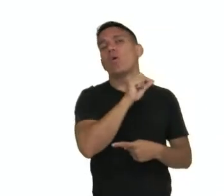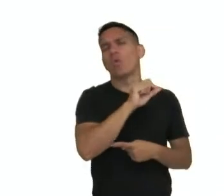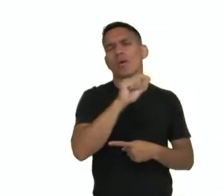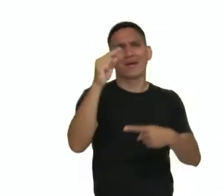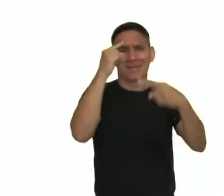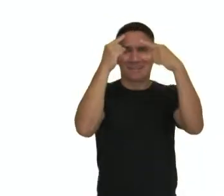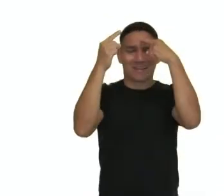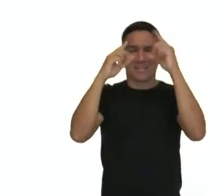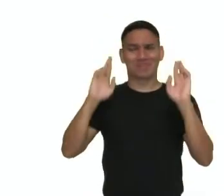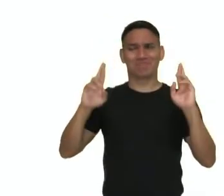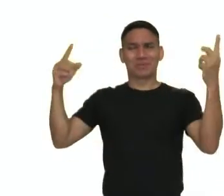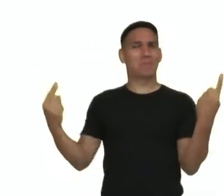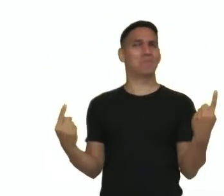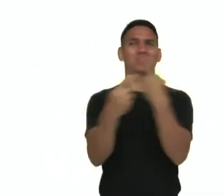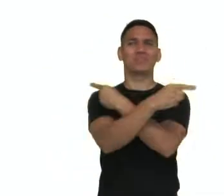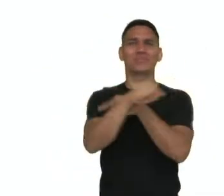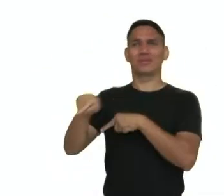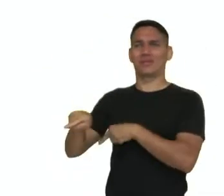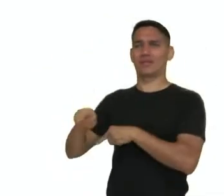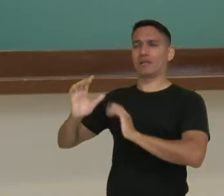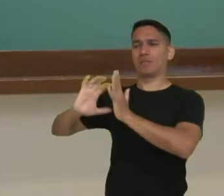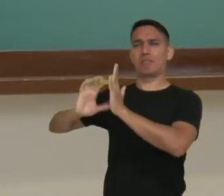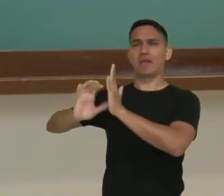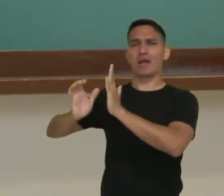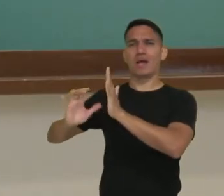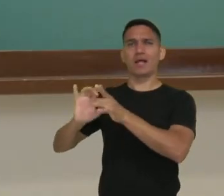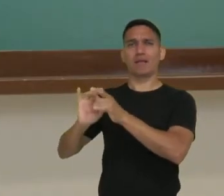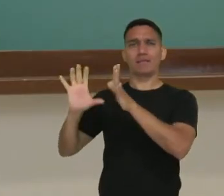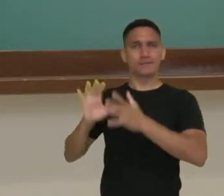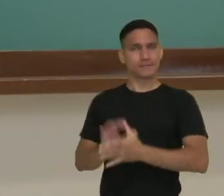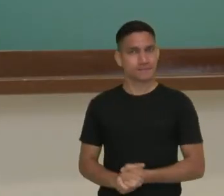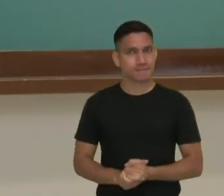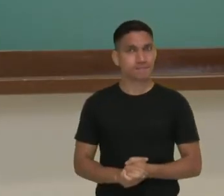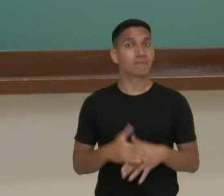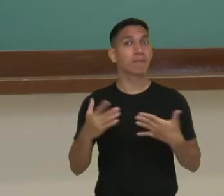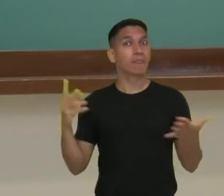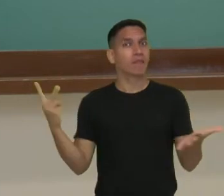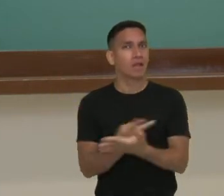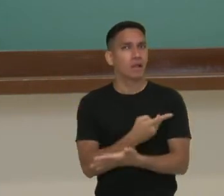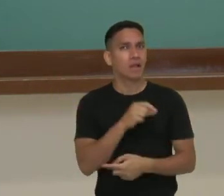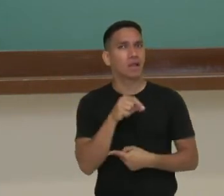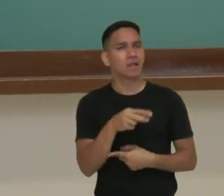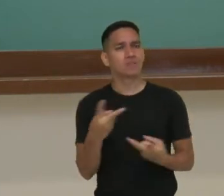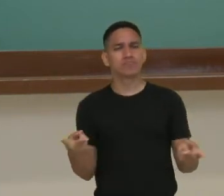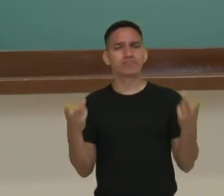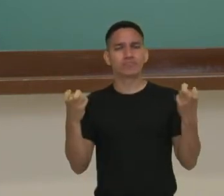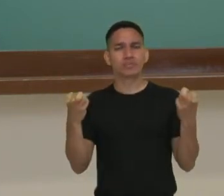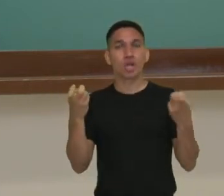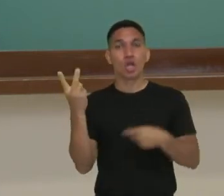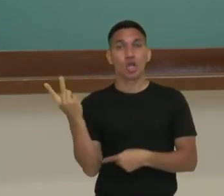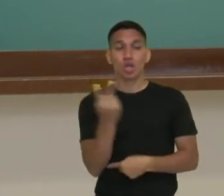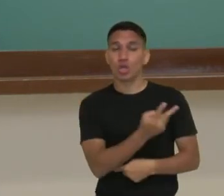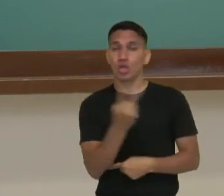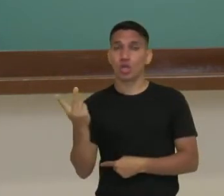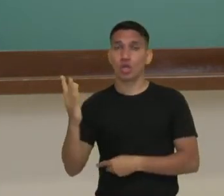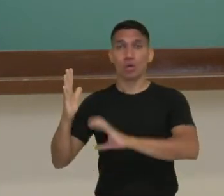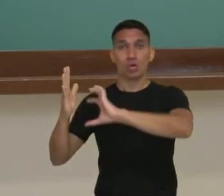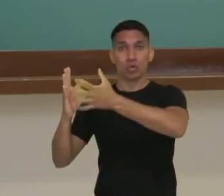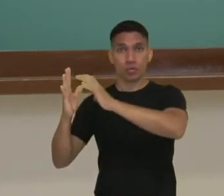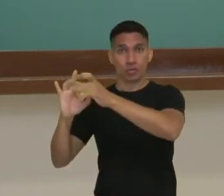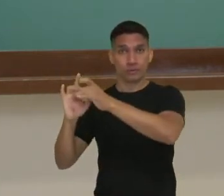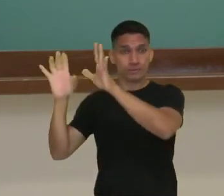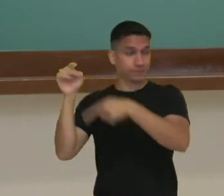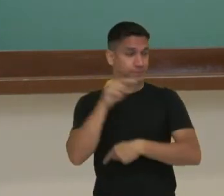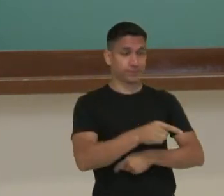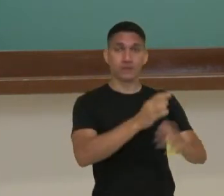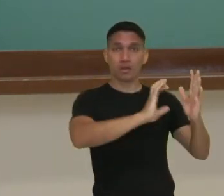ideias diferentes do Partido Liberal. Então, nós vamos ver que dois partidos políticos, o Partido Liberal